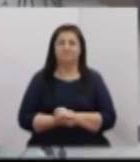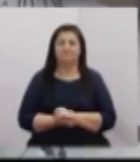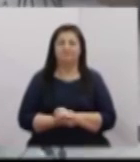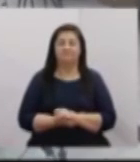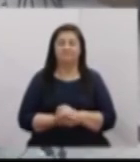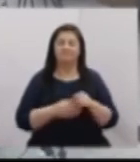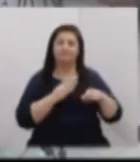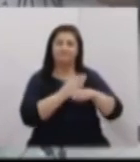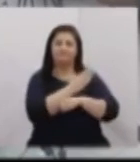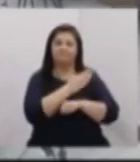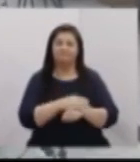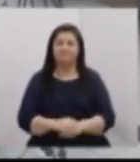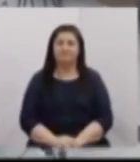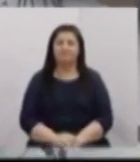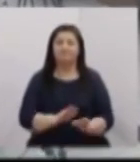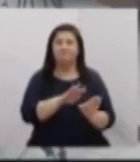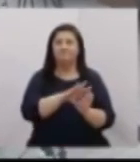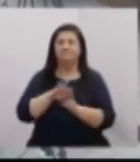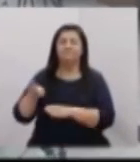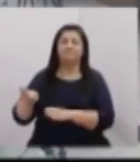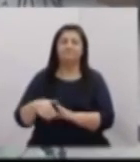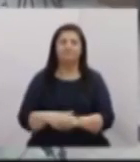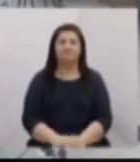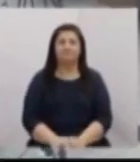Pedido de informação aprovado. Próximo pedido de informação.